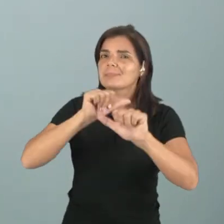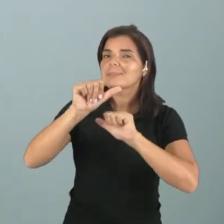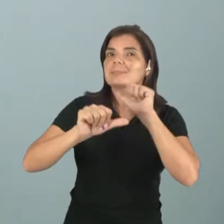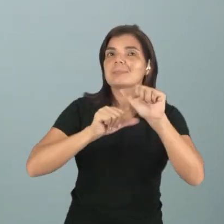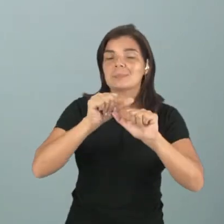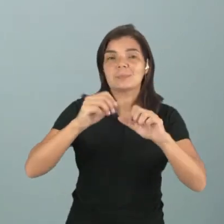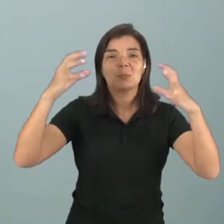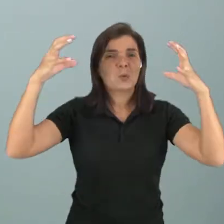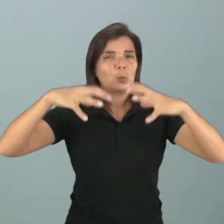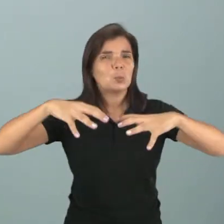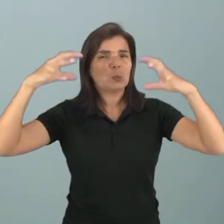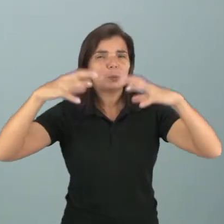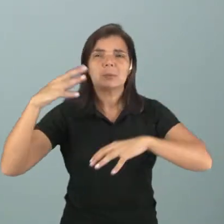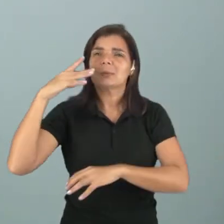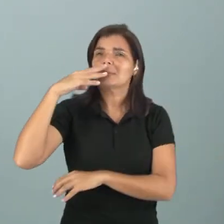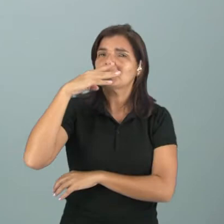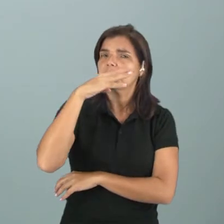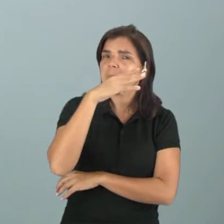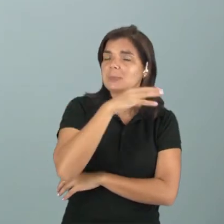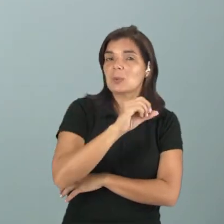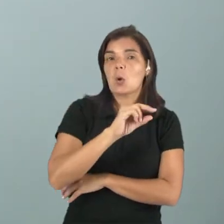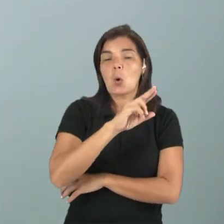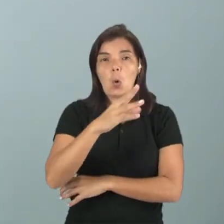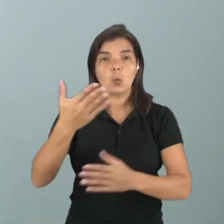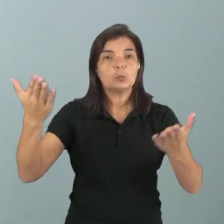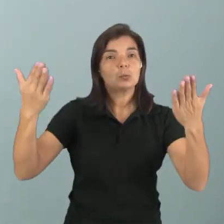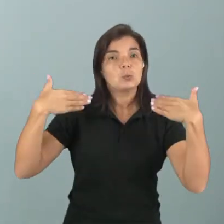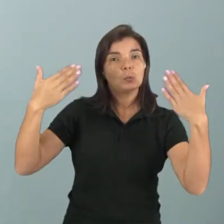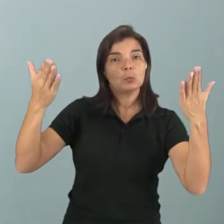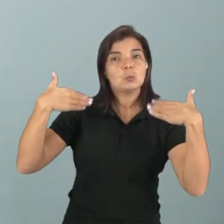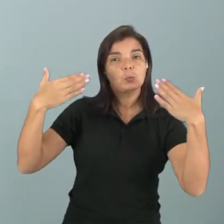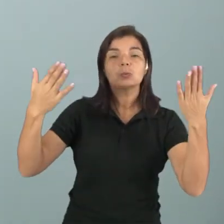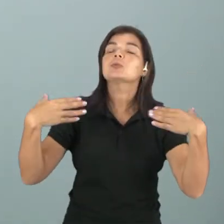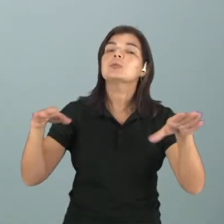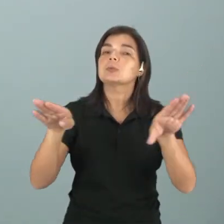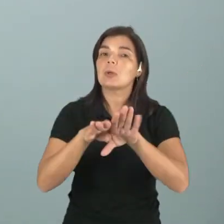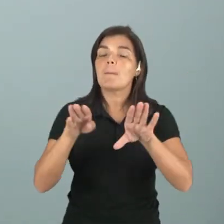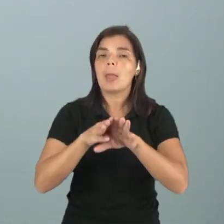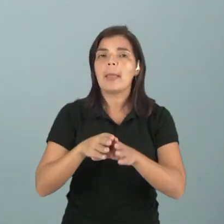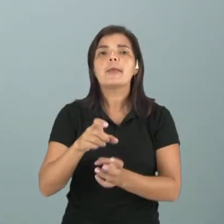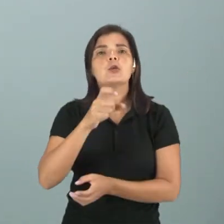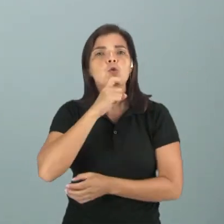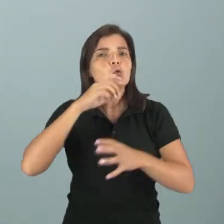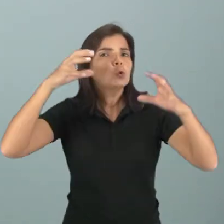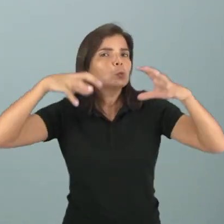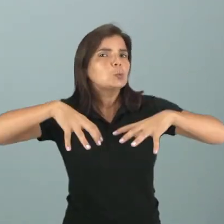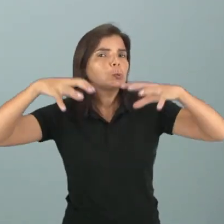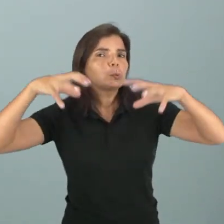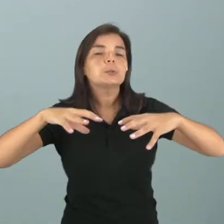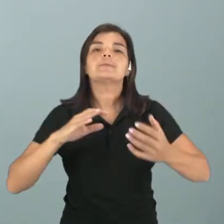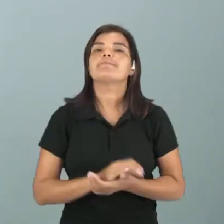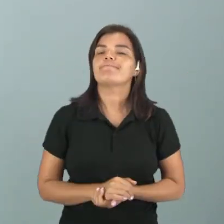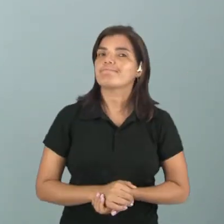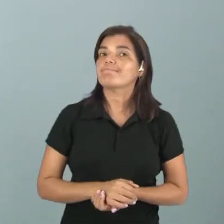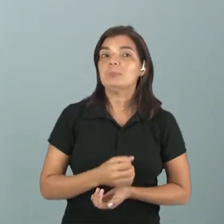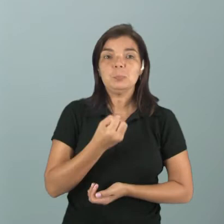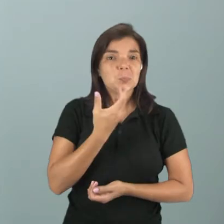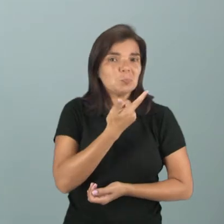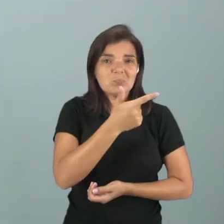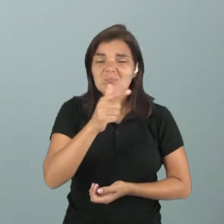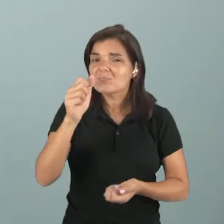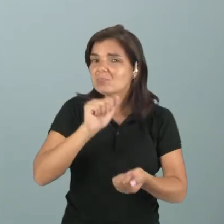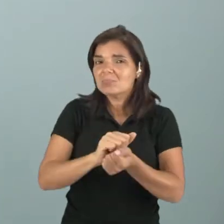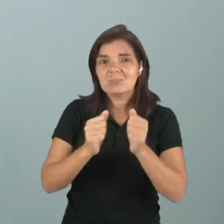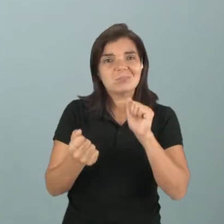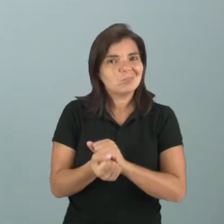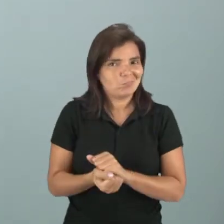Como verões muito quentes ou inverno muito frio. Lembra que as extremidades não são nada interessantes, porque a gente não tem